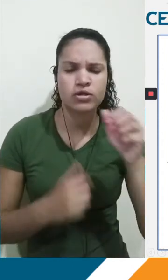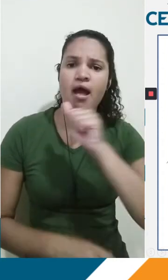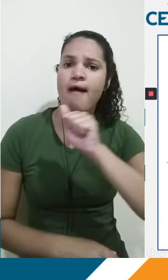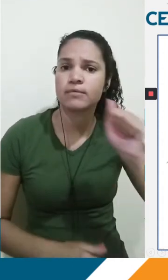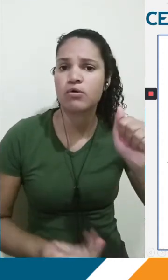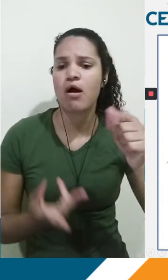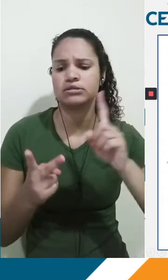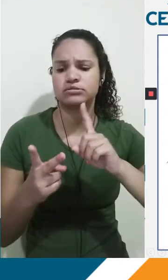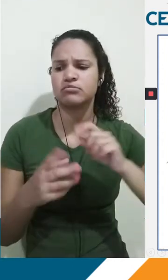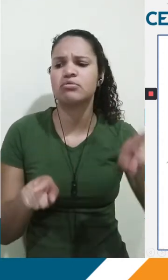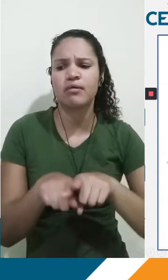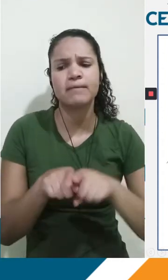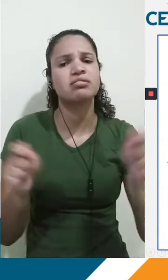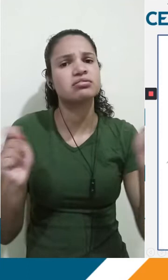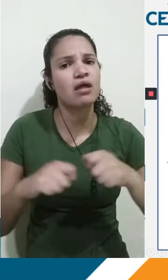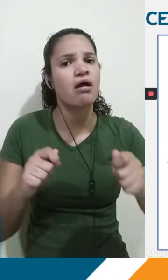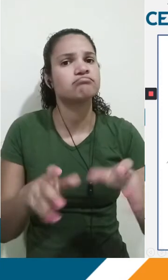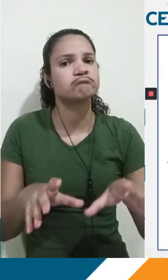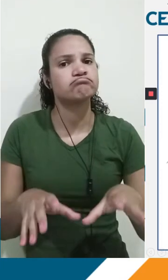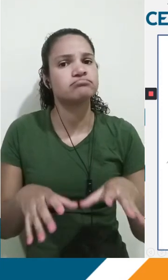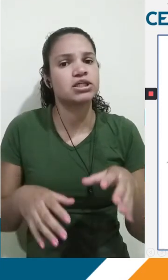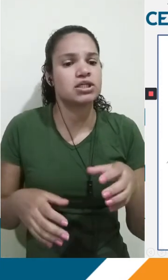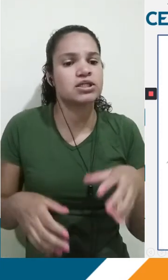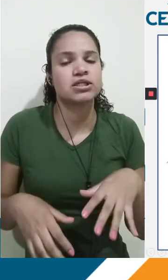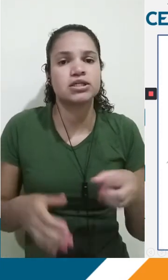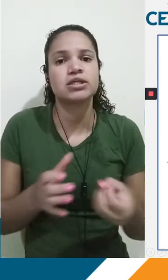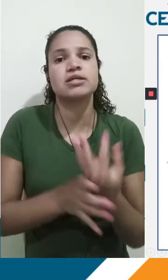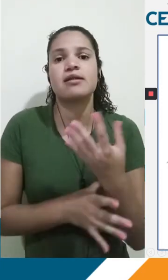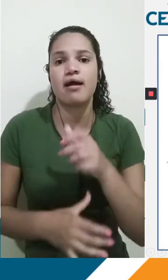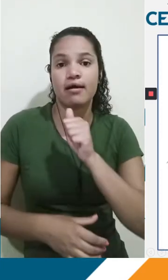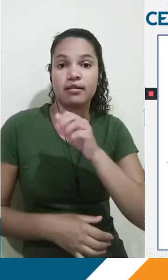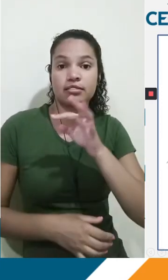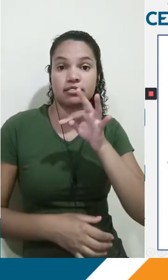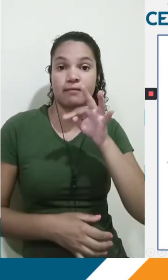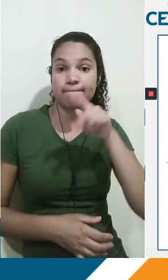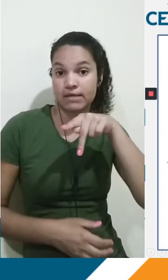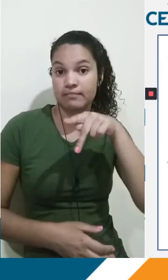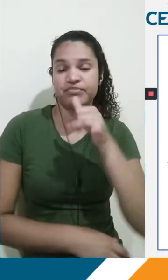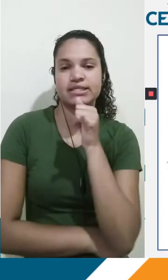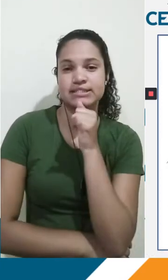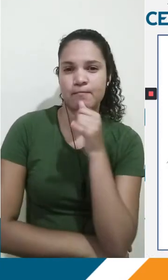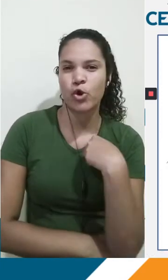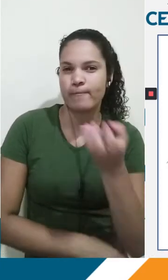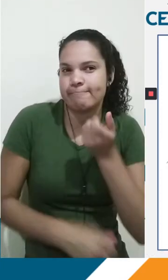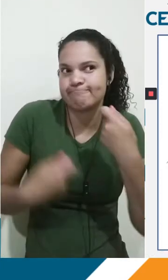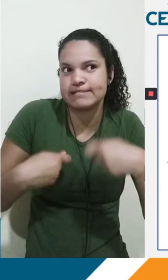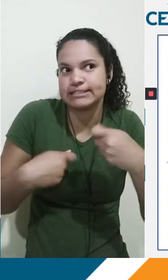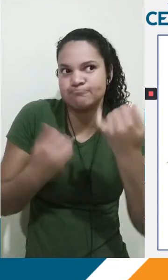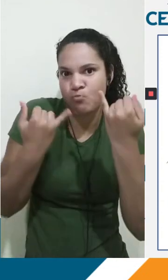ou os lipídios também podem servir de fonte de produção de ATP. Quando você quer emagrecer, você faz um jejum,